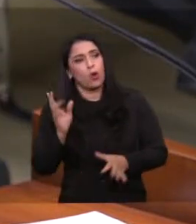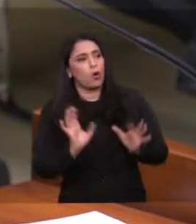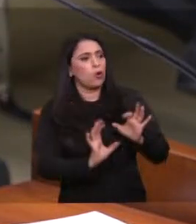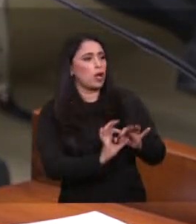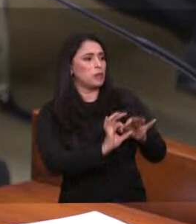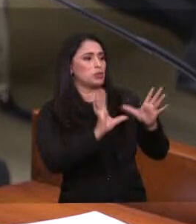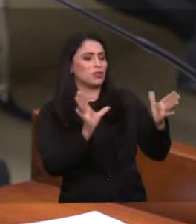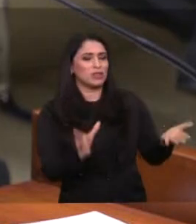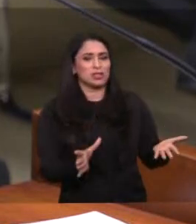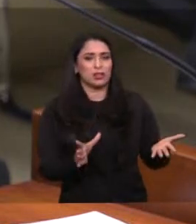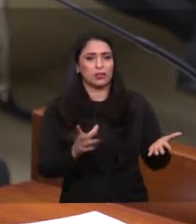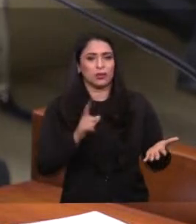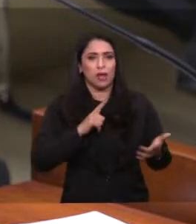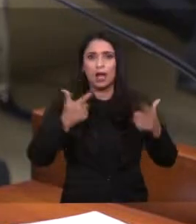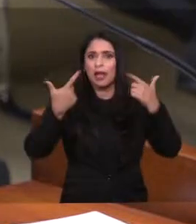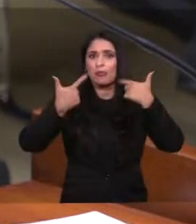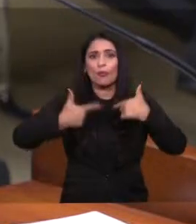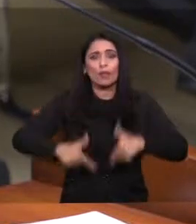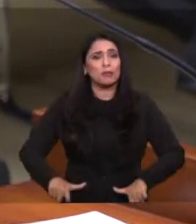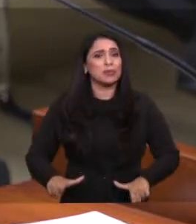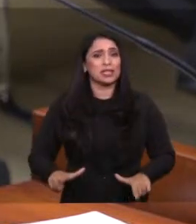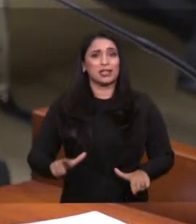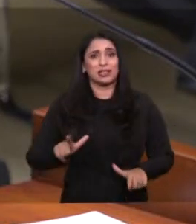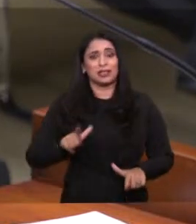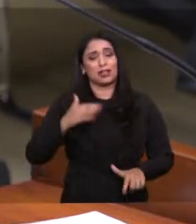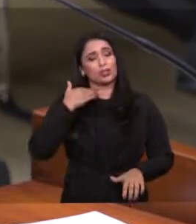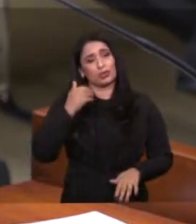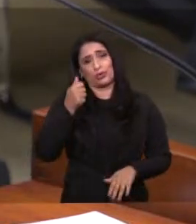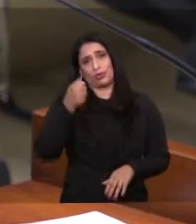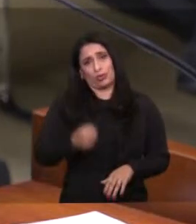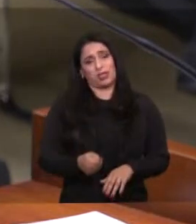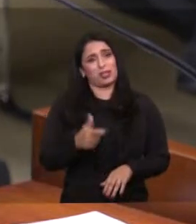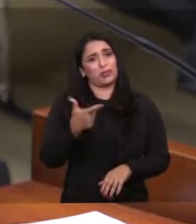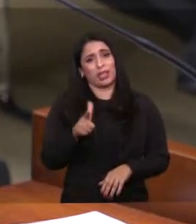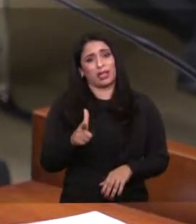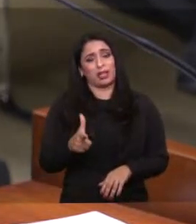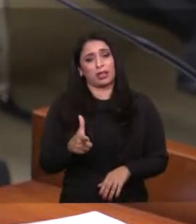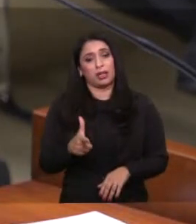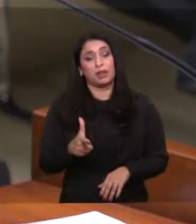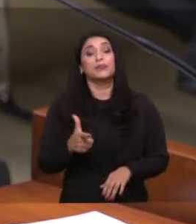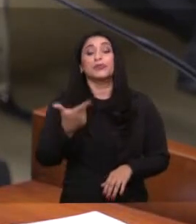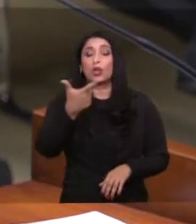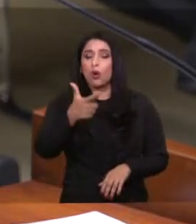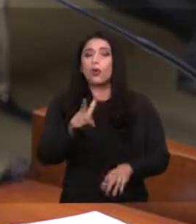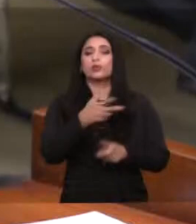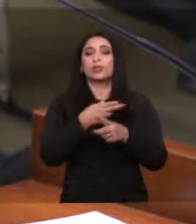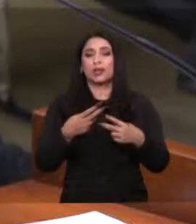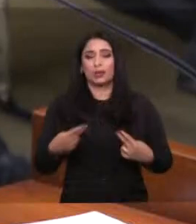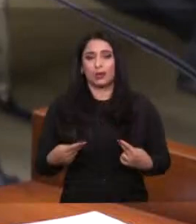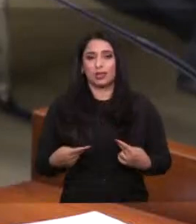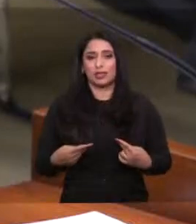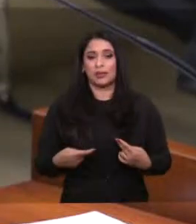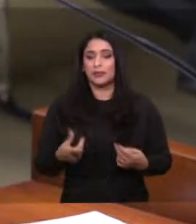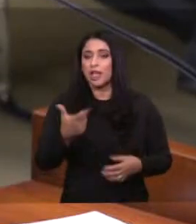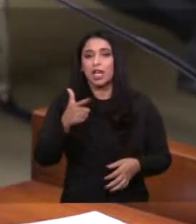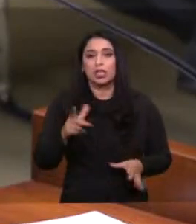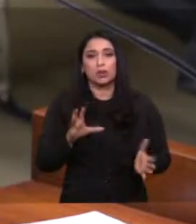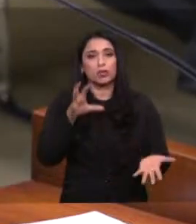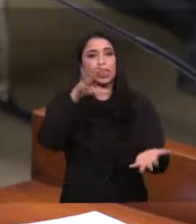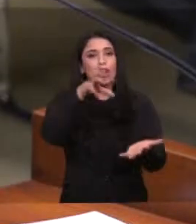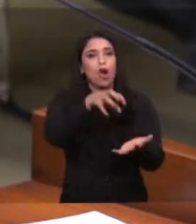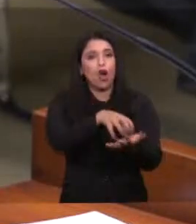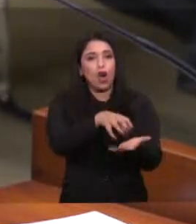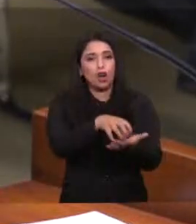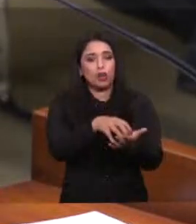presumir que afetariam a imparcialidade do juiz. E aí surge outra questão. Não haveria órgão do